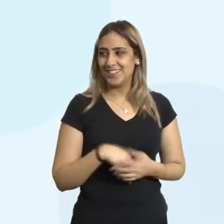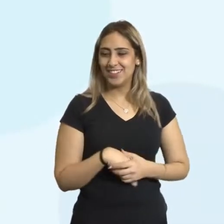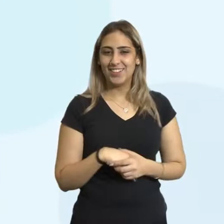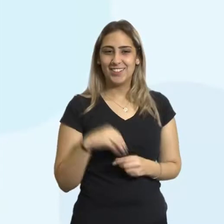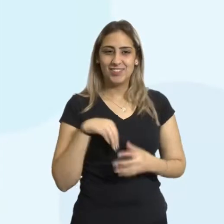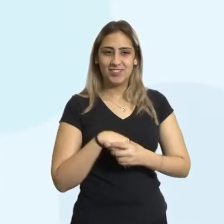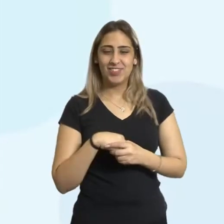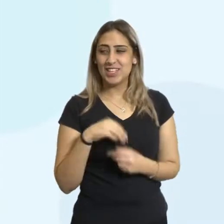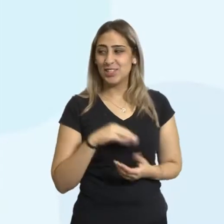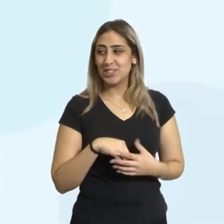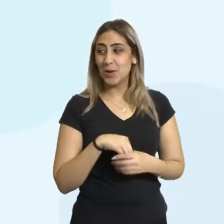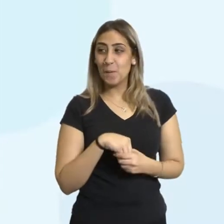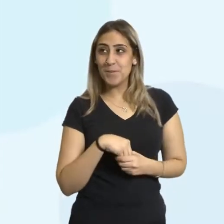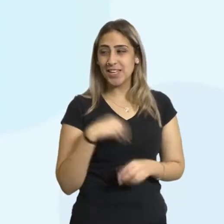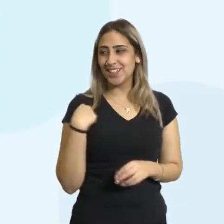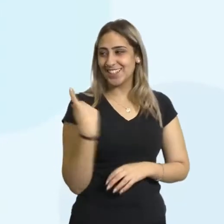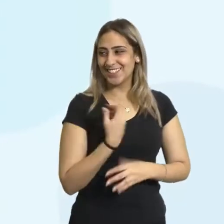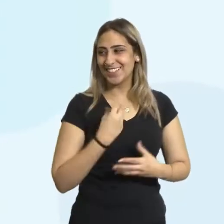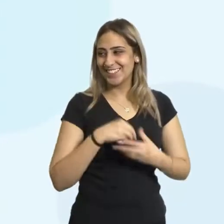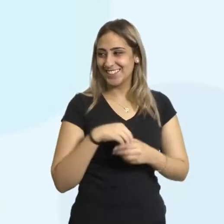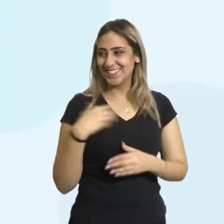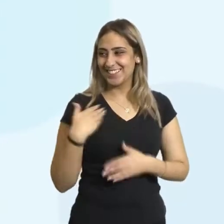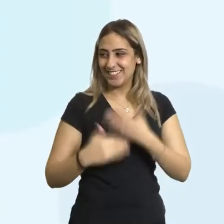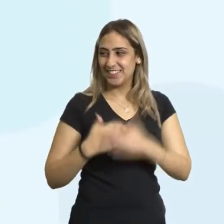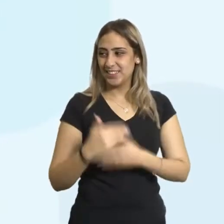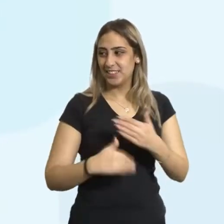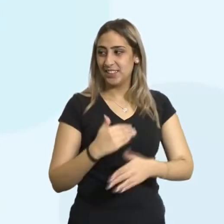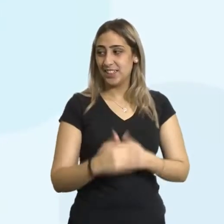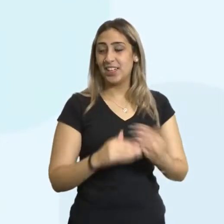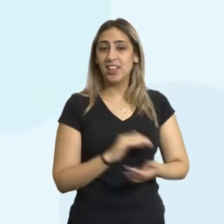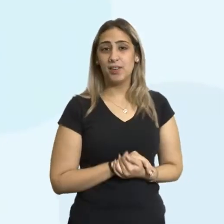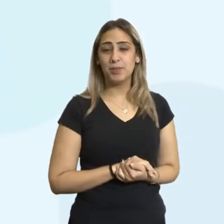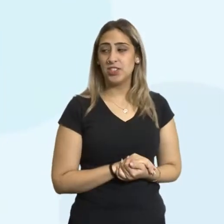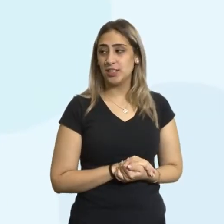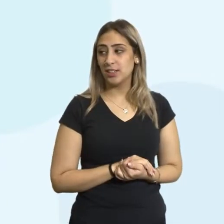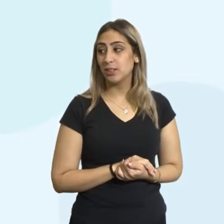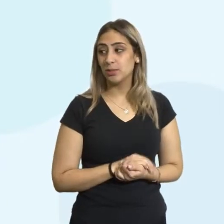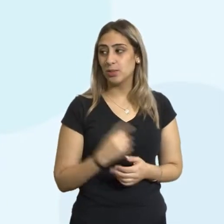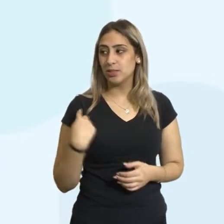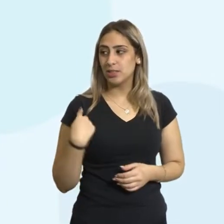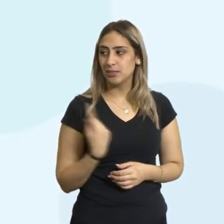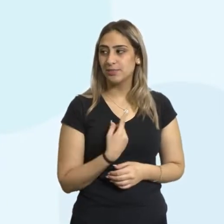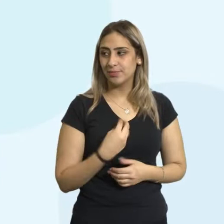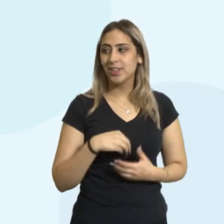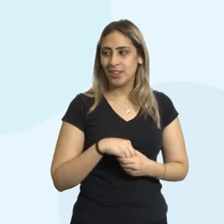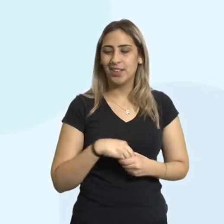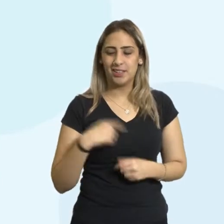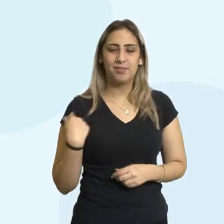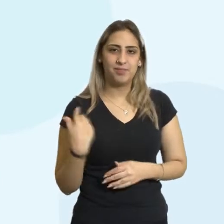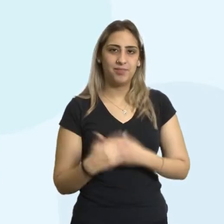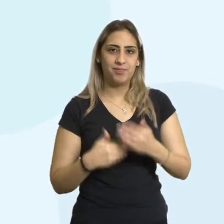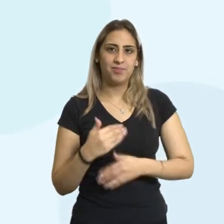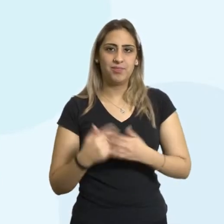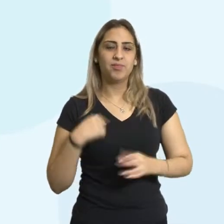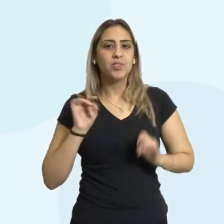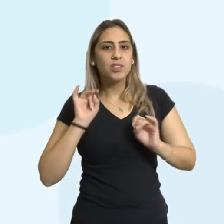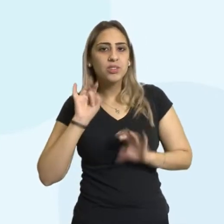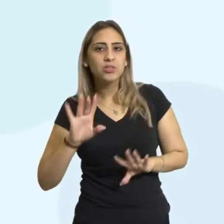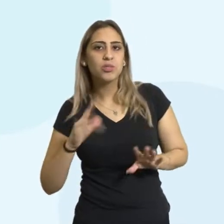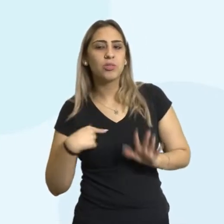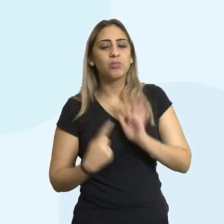lá na idade por favor versão do Balé né da dança então o balé ela é uma dança que é só